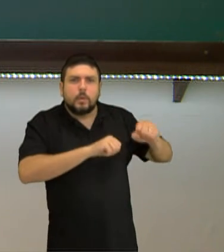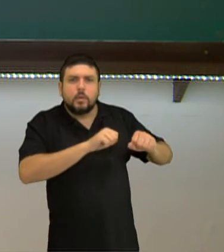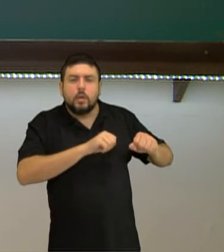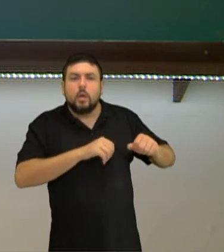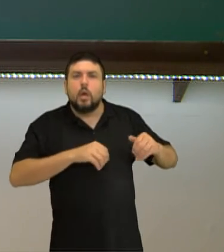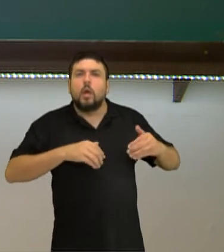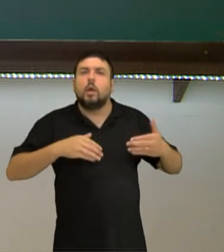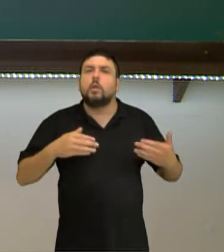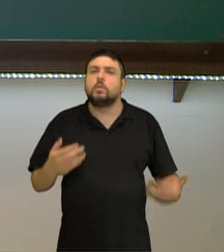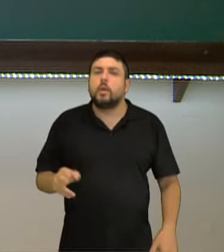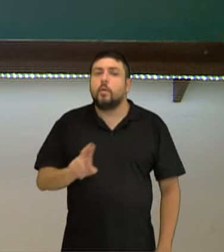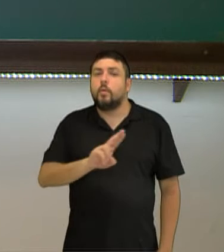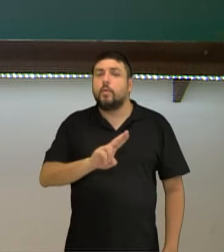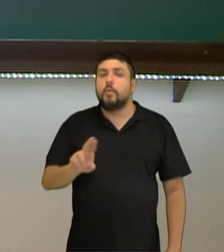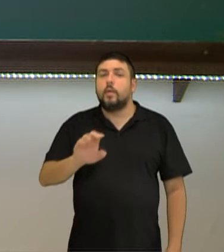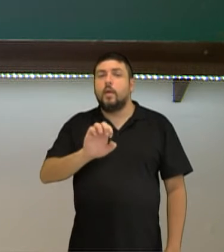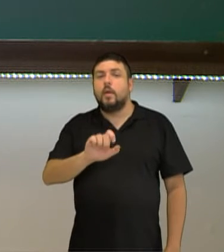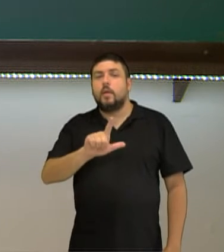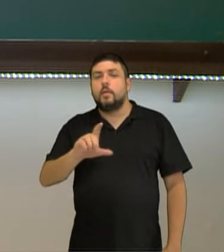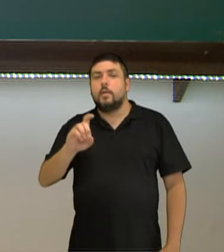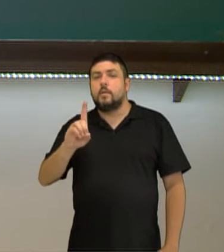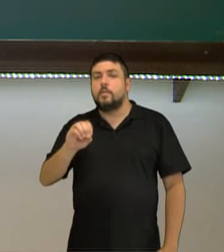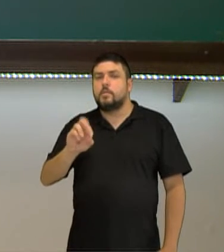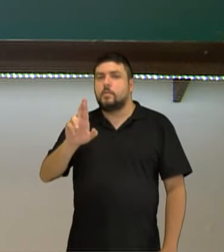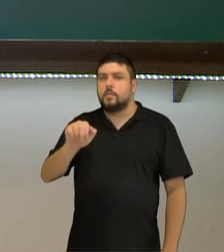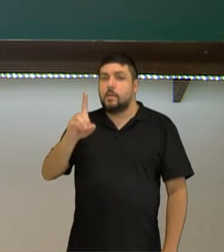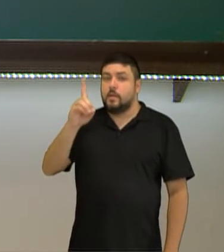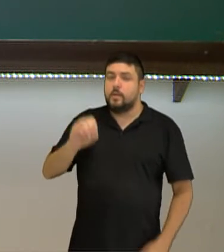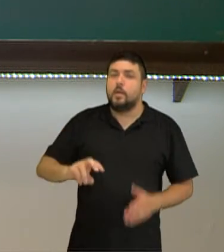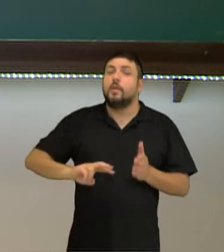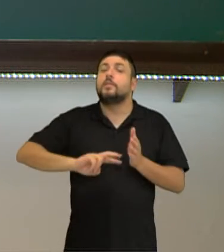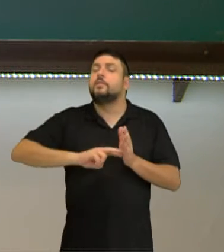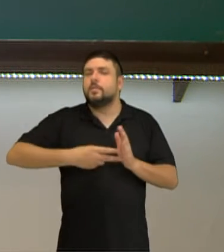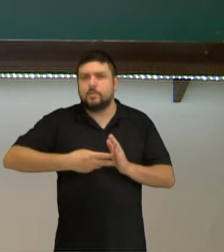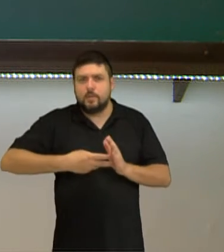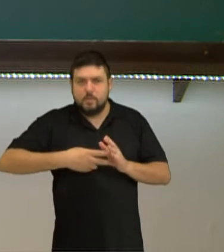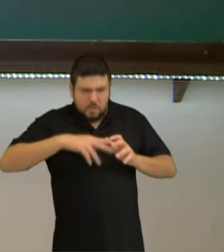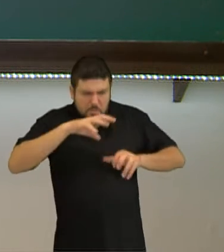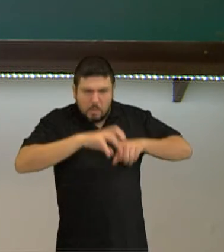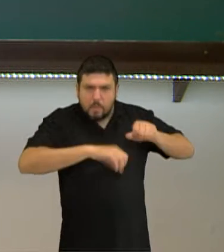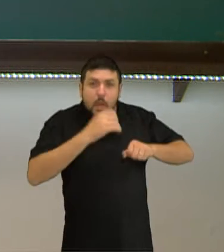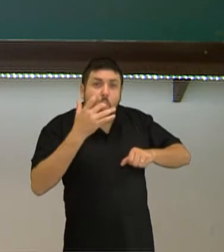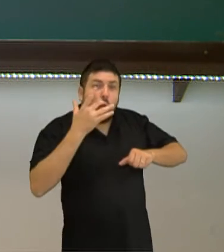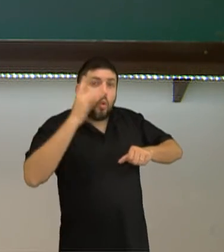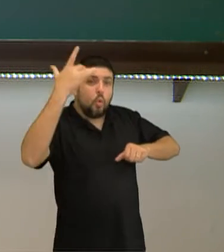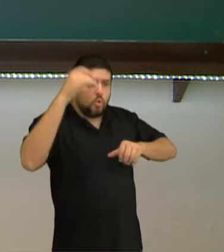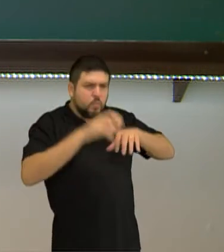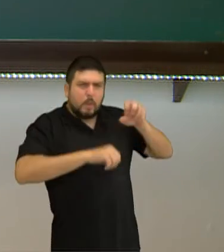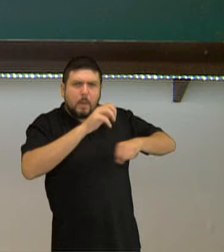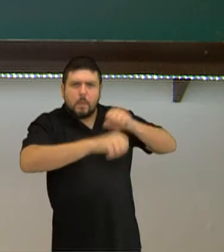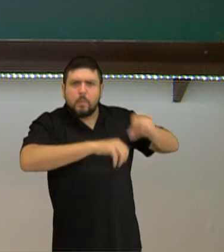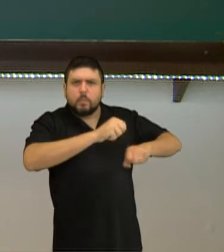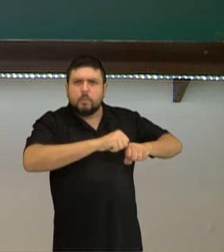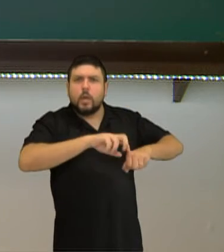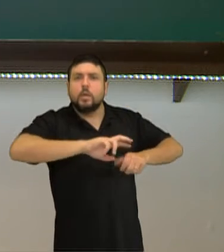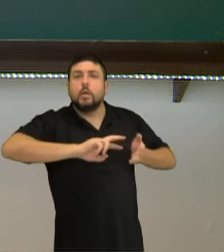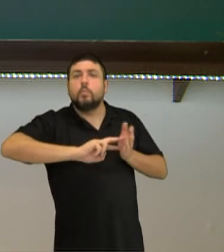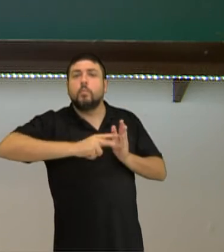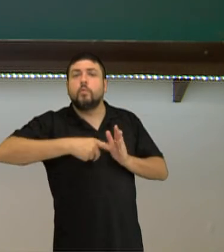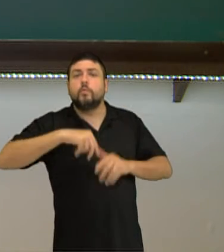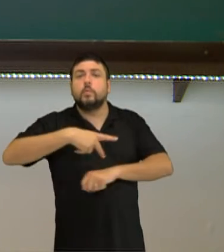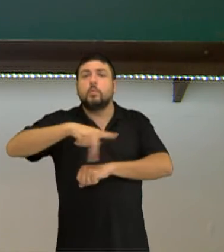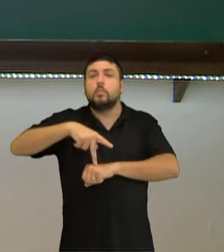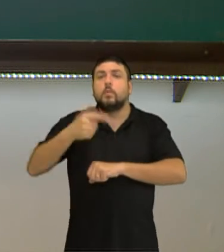metal precioso, o ouro e prata, significava riqueza naquela época, era sinônimo de riqueza de uma nação. Então, os